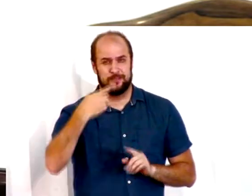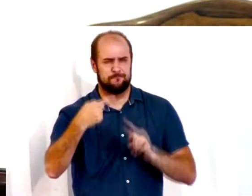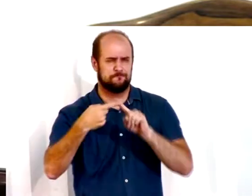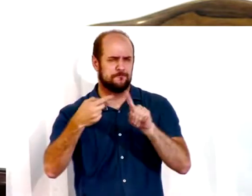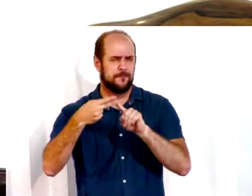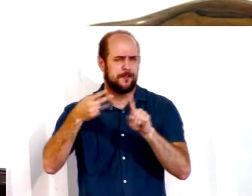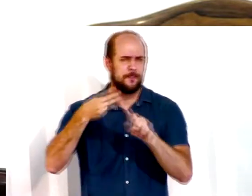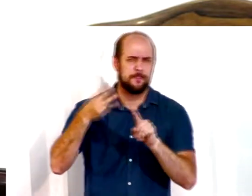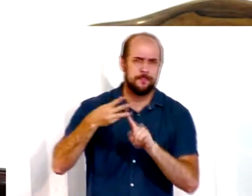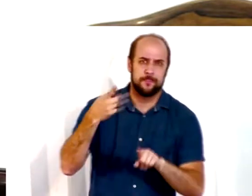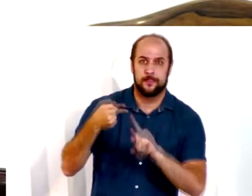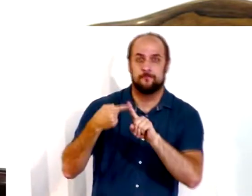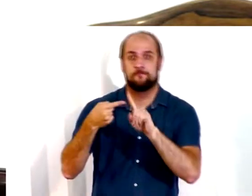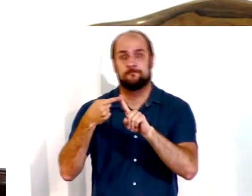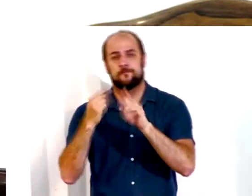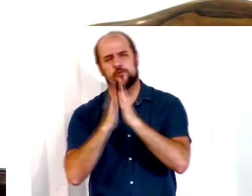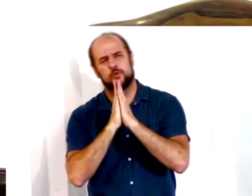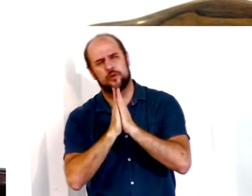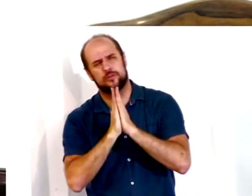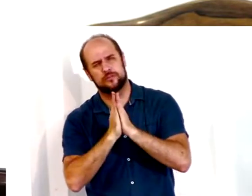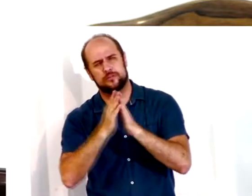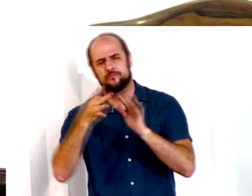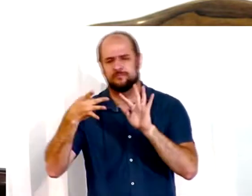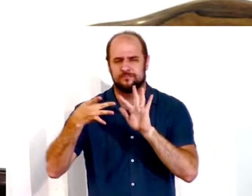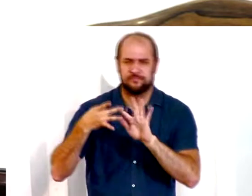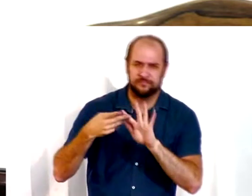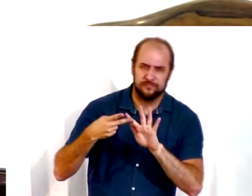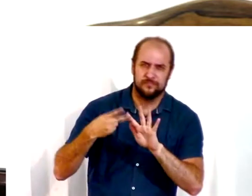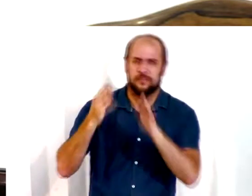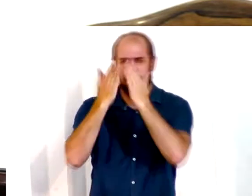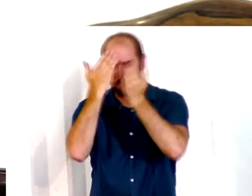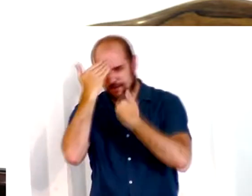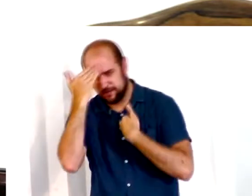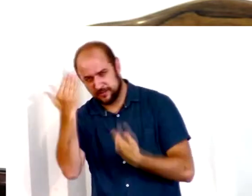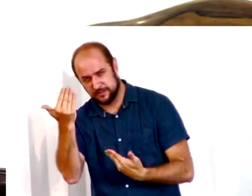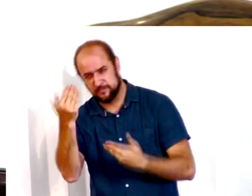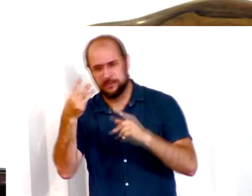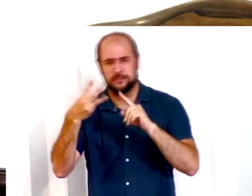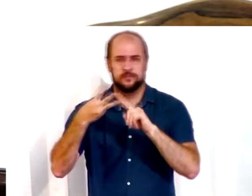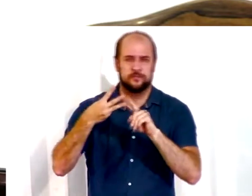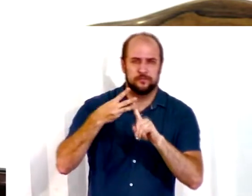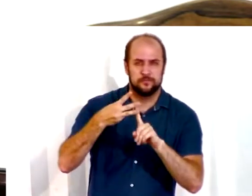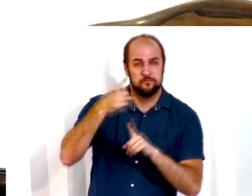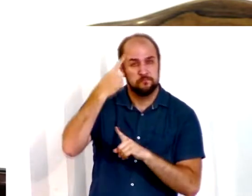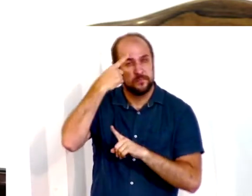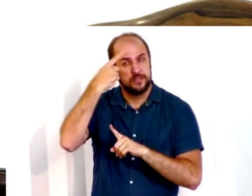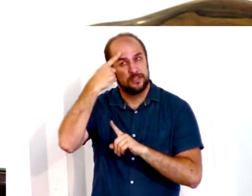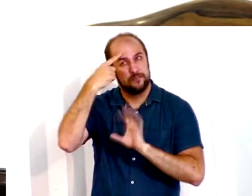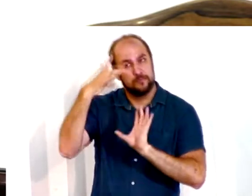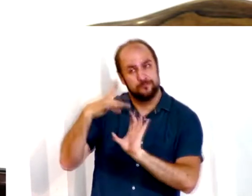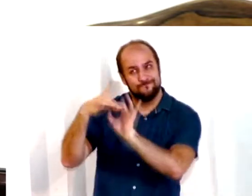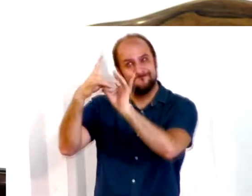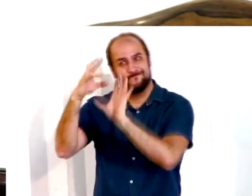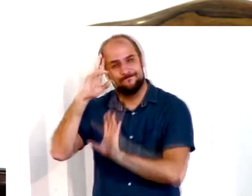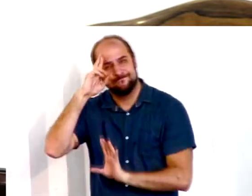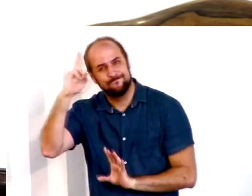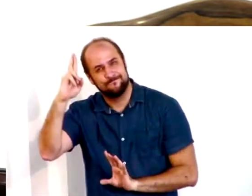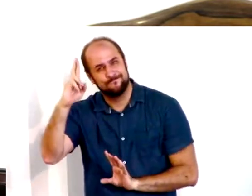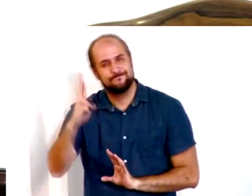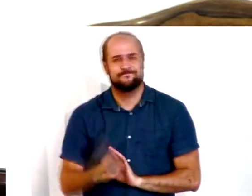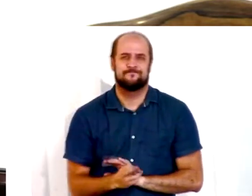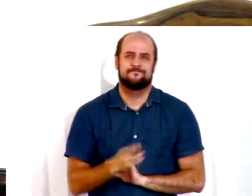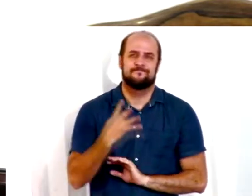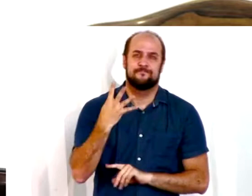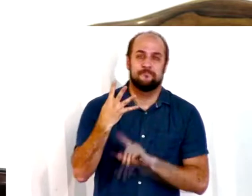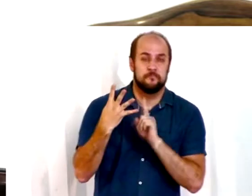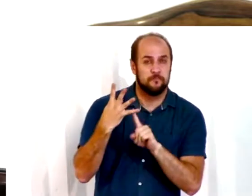oração, com ações de graças, pensamentos cativos ao Senhor